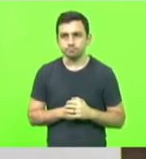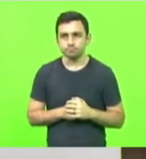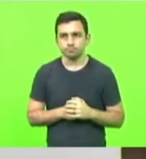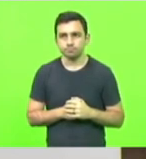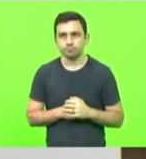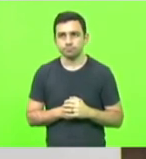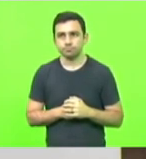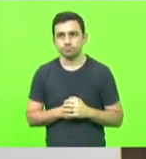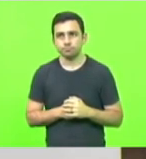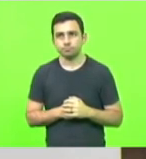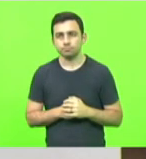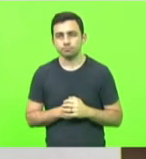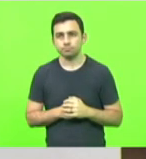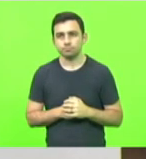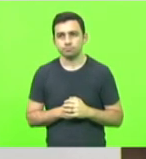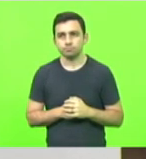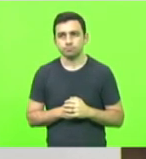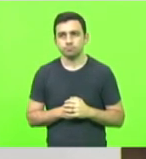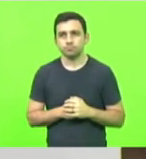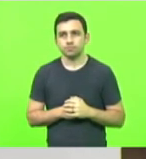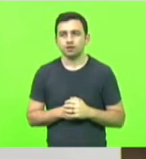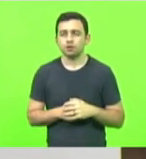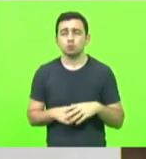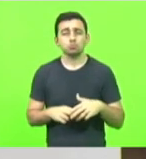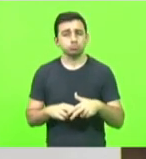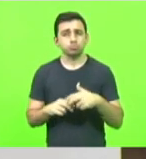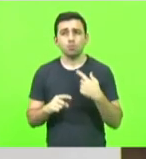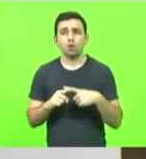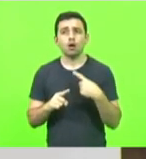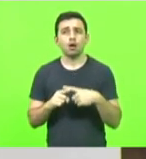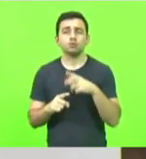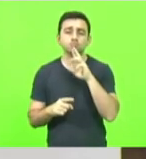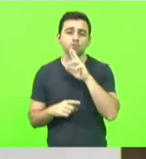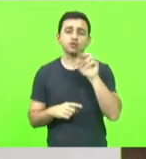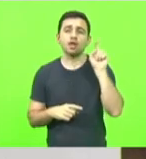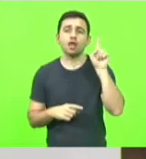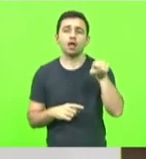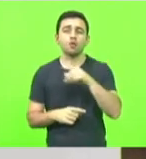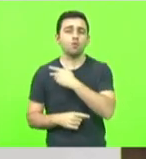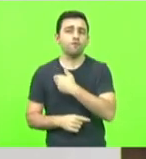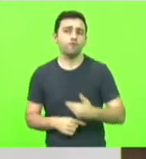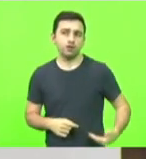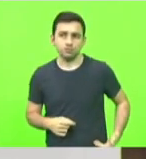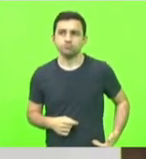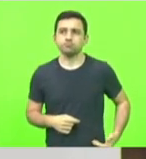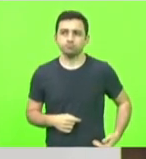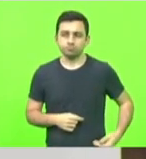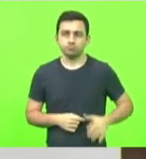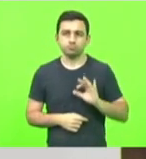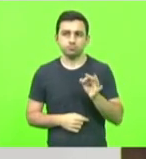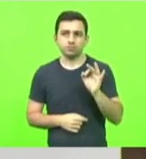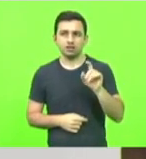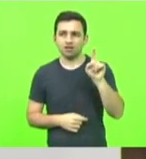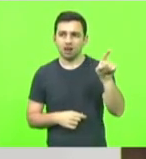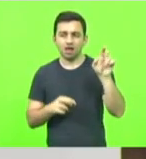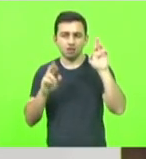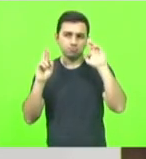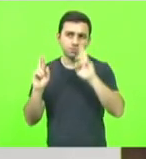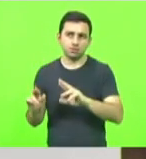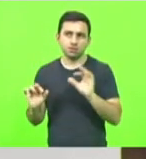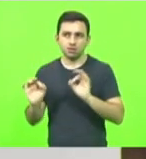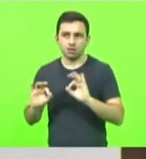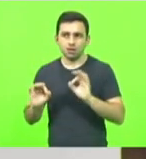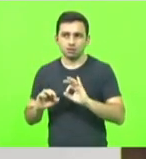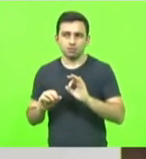Tudo isso resultado desse desgoverno, que além de não respeitar o trabalho do